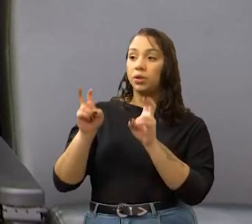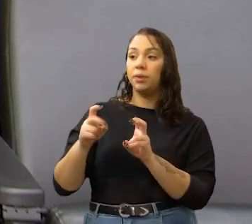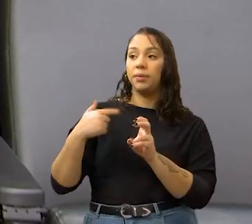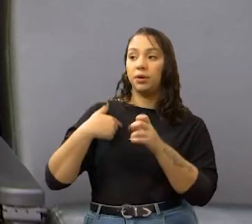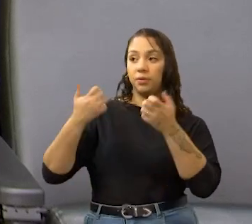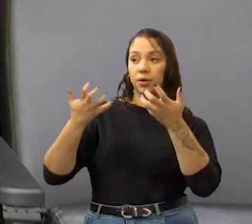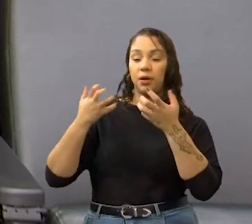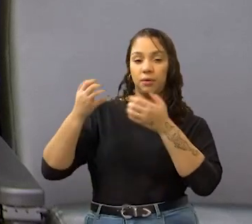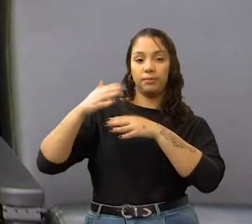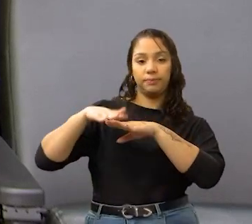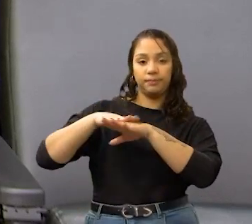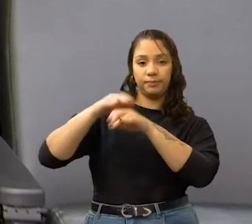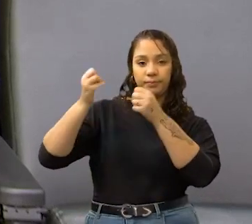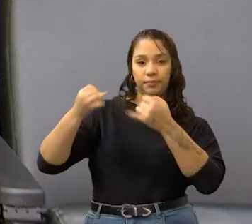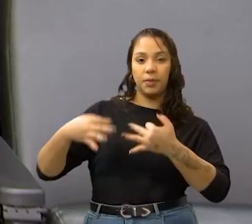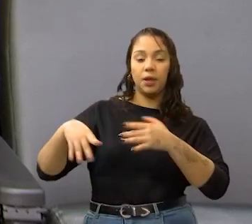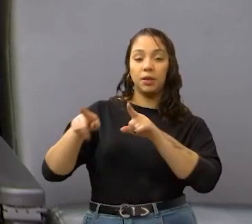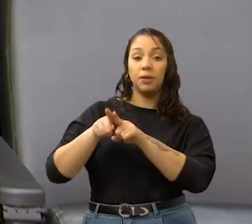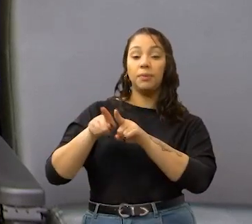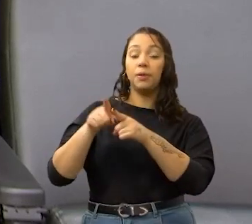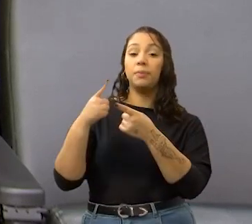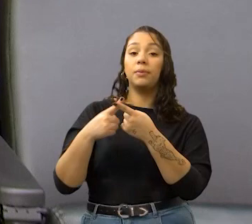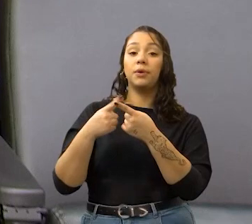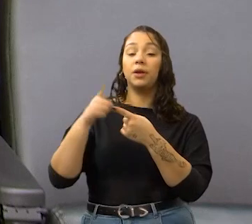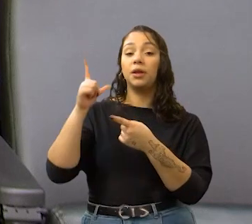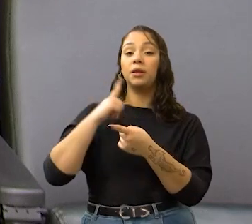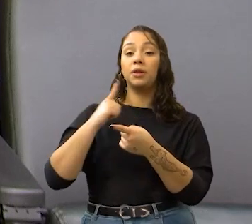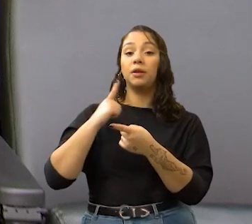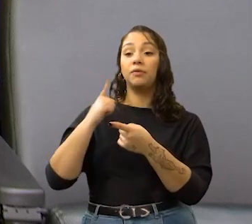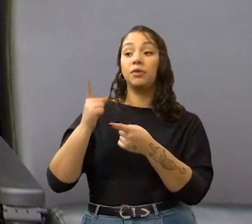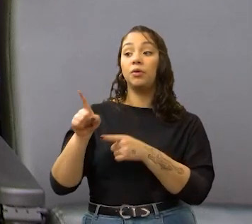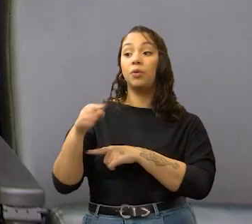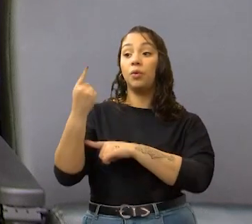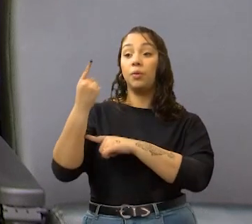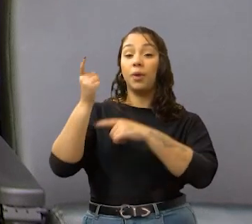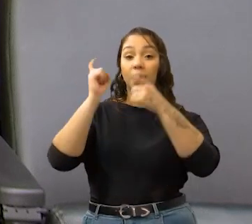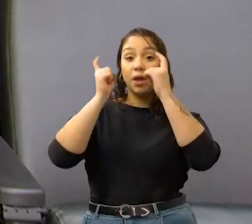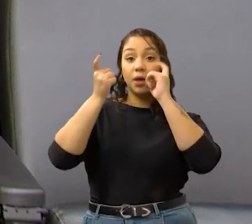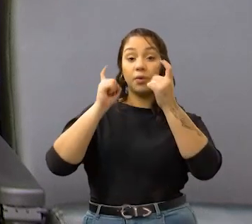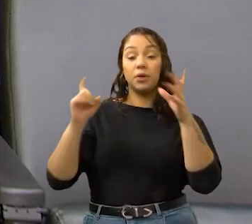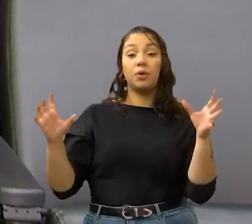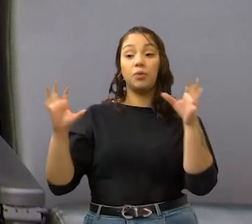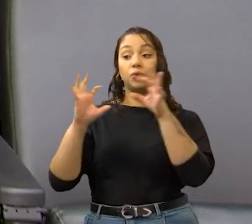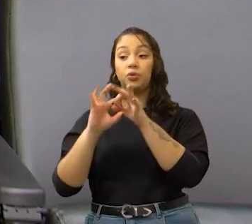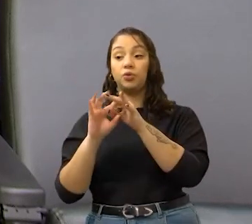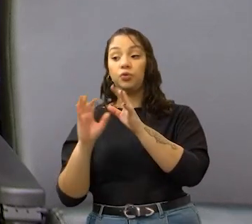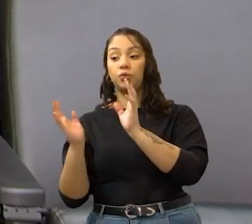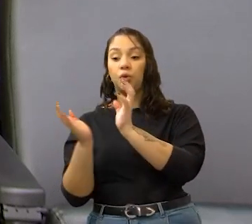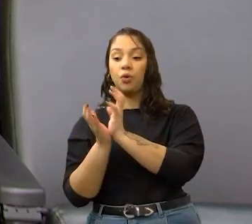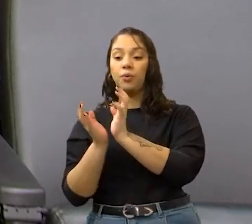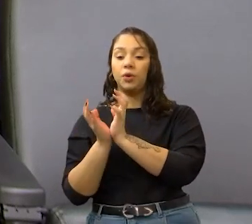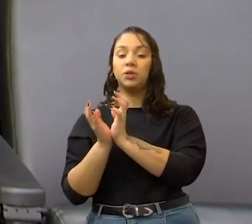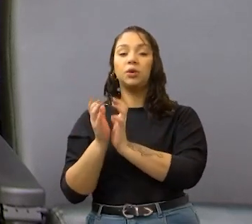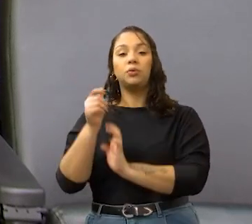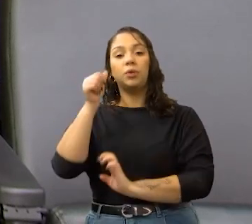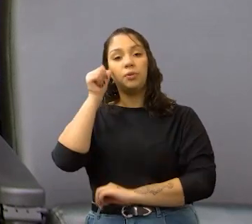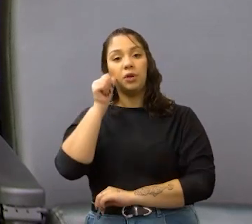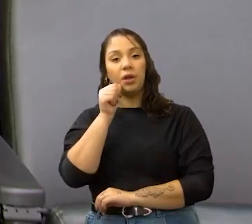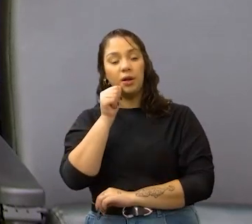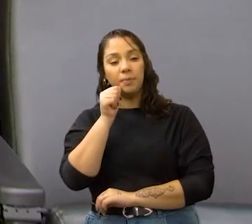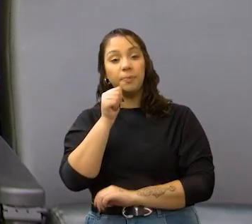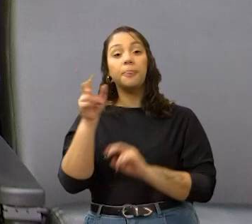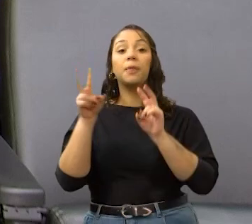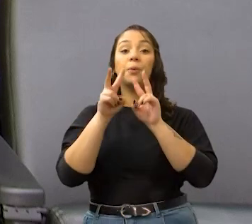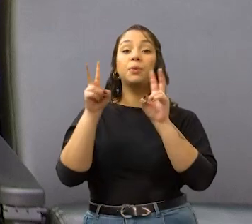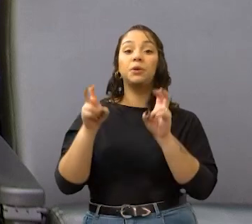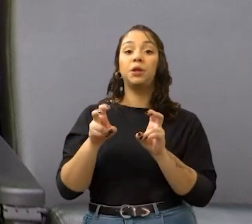ainda pela Comissão de Defesa dos Direitos Humanos e Cidadania, porque vocês realizaram uma reunião em conjunto com a Comissão